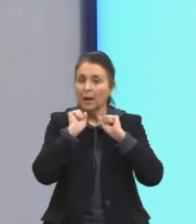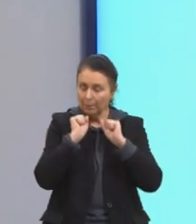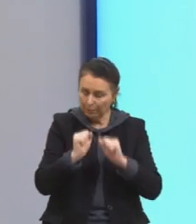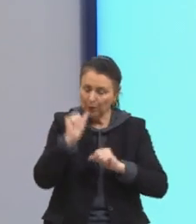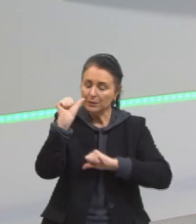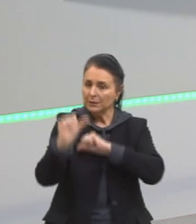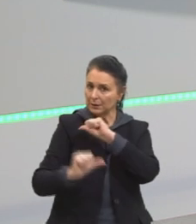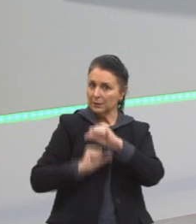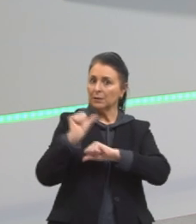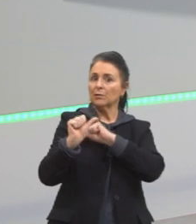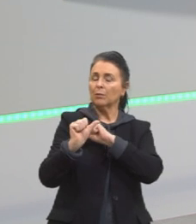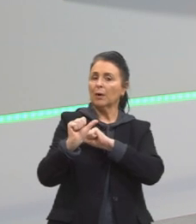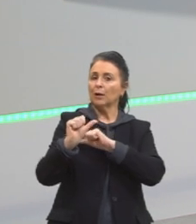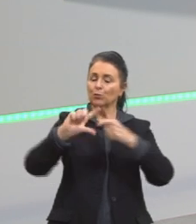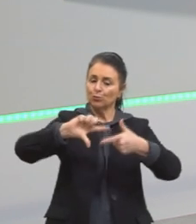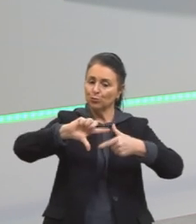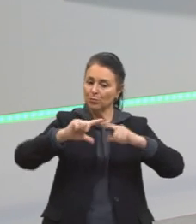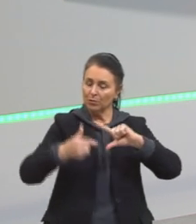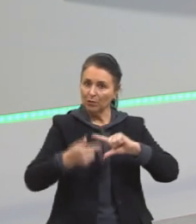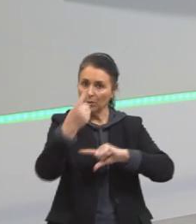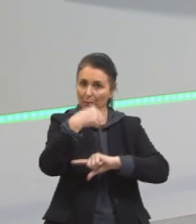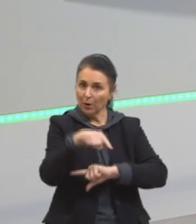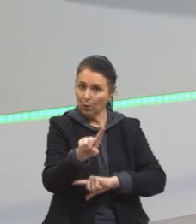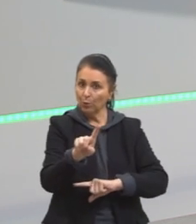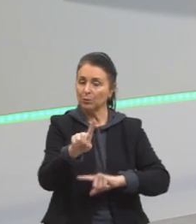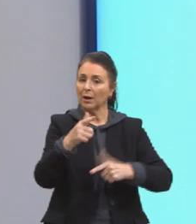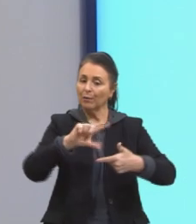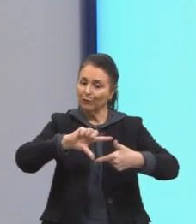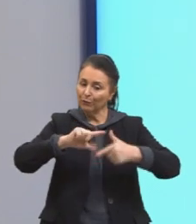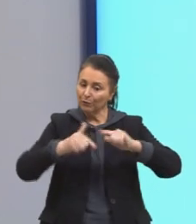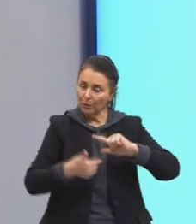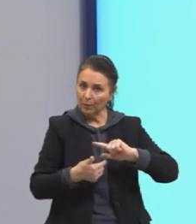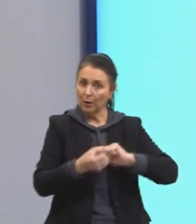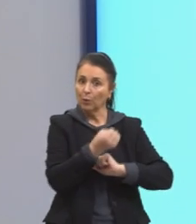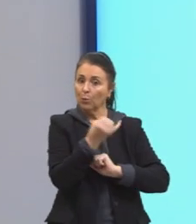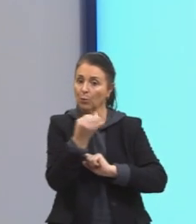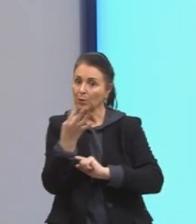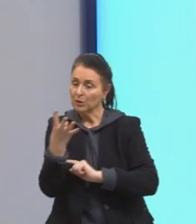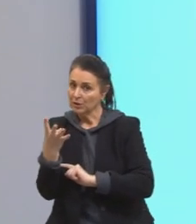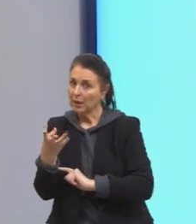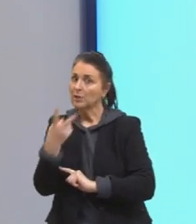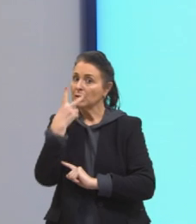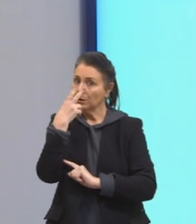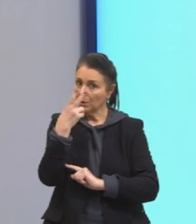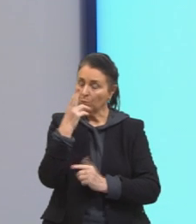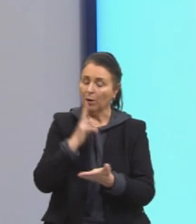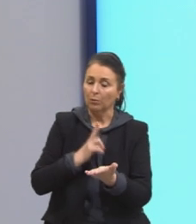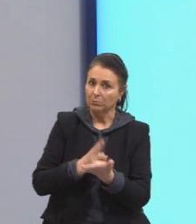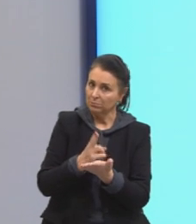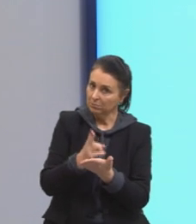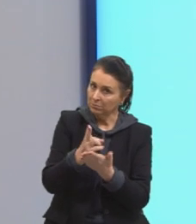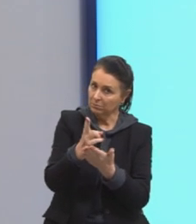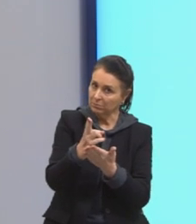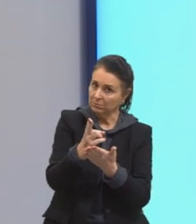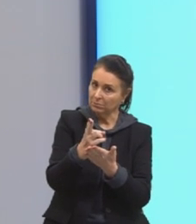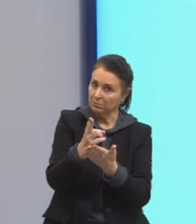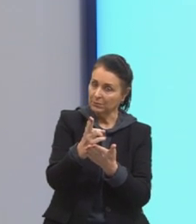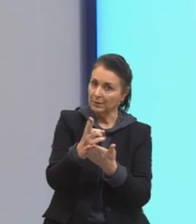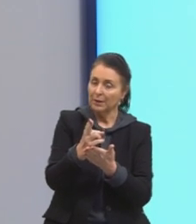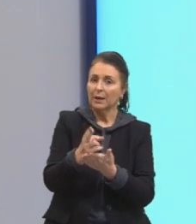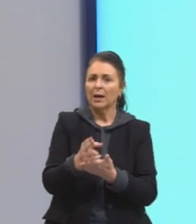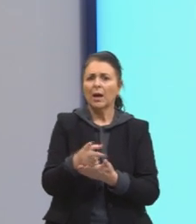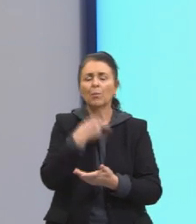transformada de uma forma para outra com sua quantidade Total permanecendo constante Então